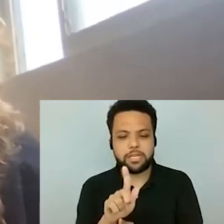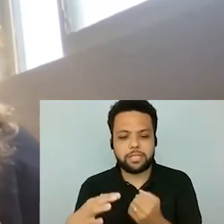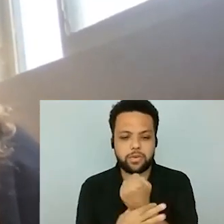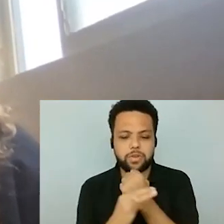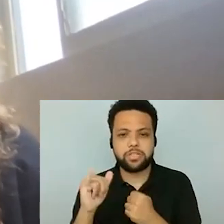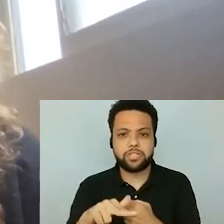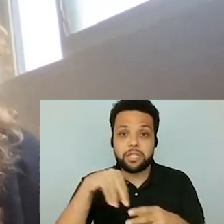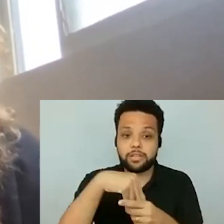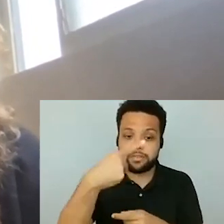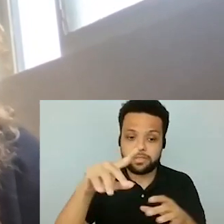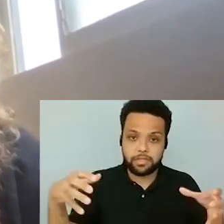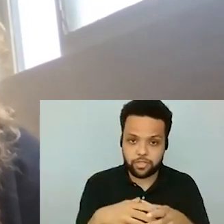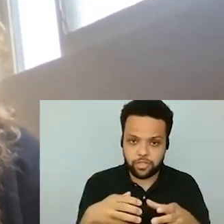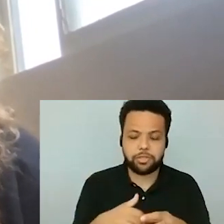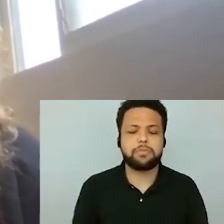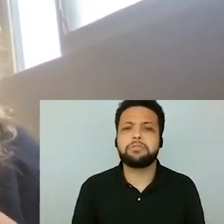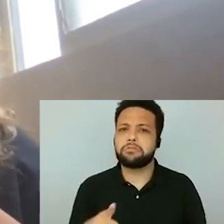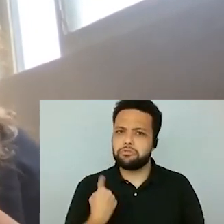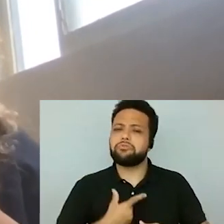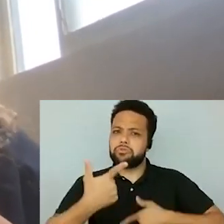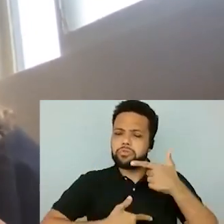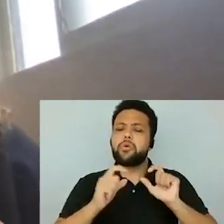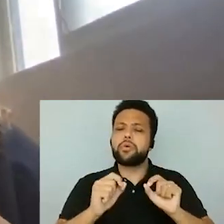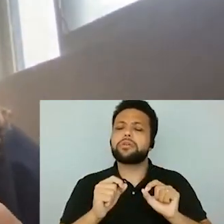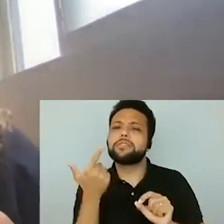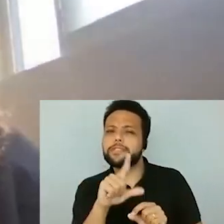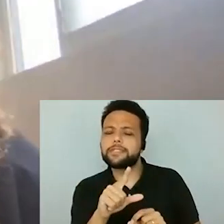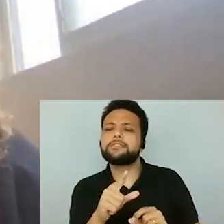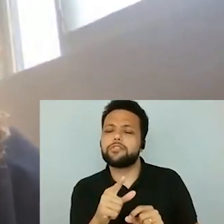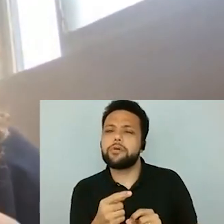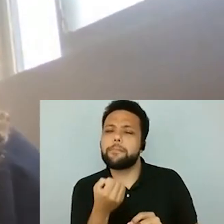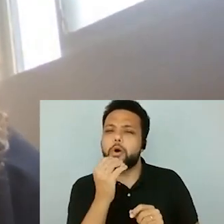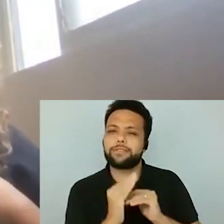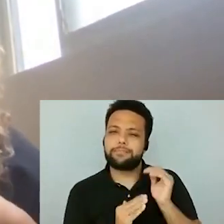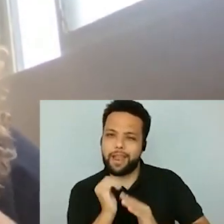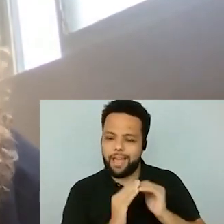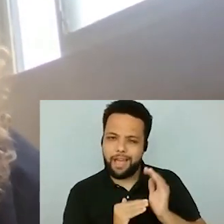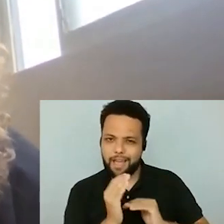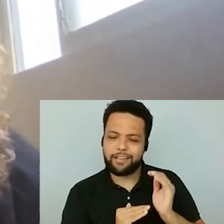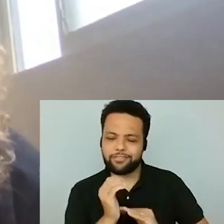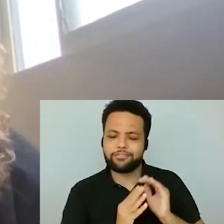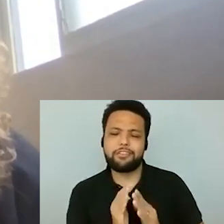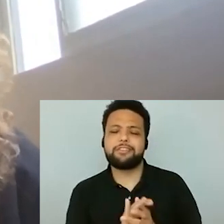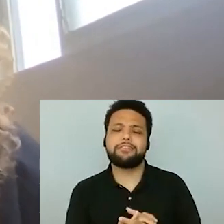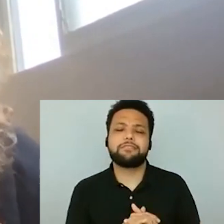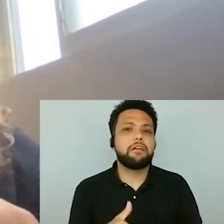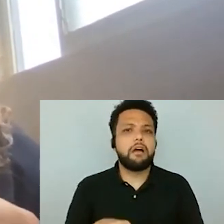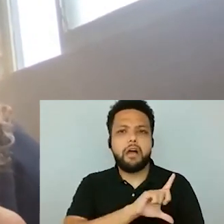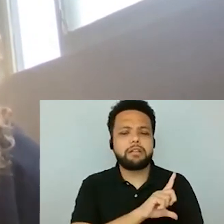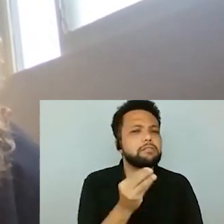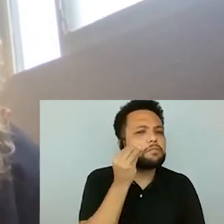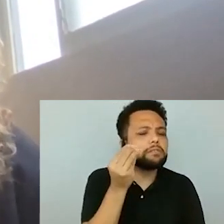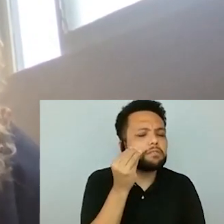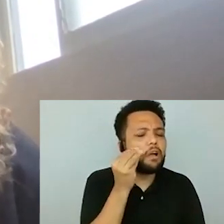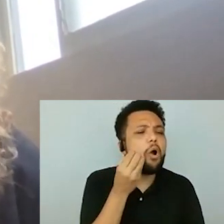Uma das primeiras ações que a gente fez foi rodar um assessment com boas práticas que a gente tinha visto como segurança, né? Para